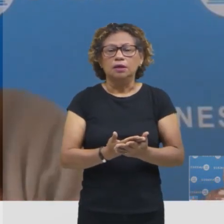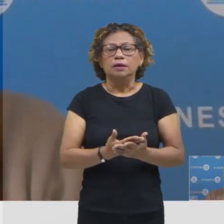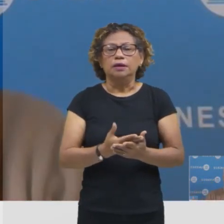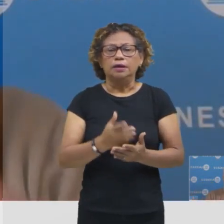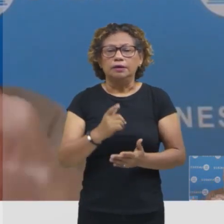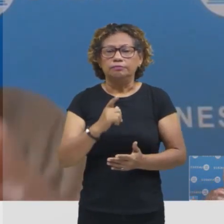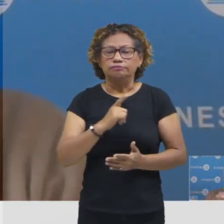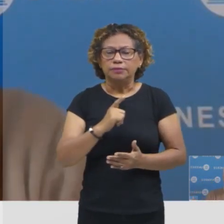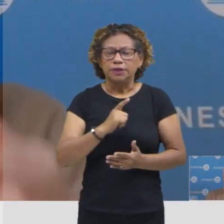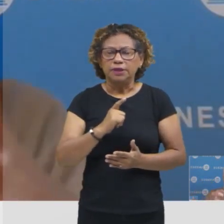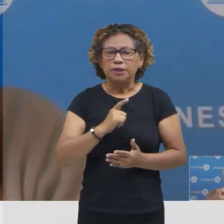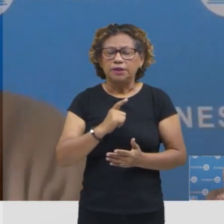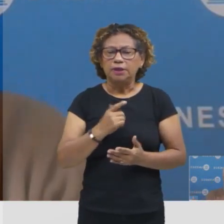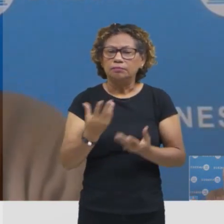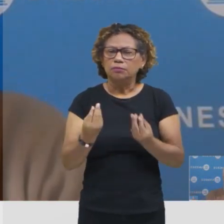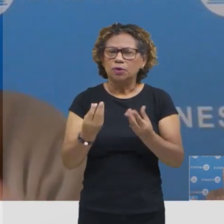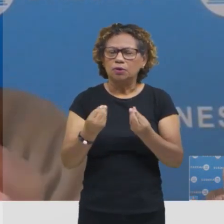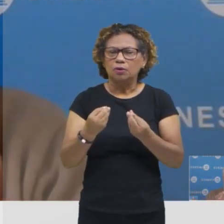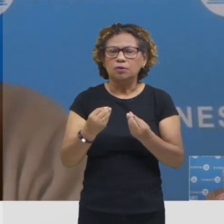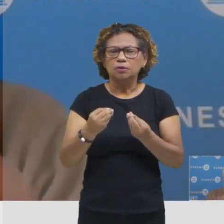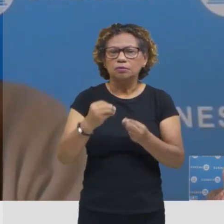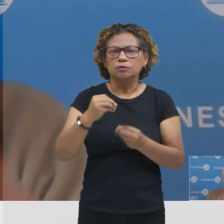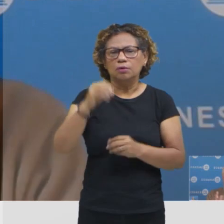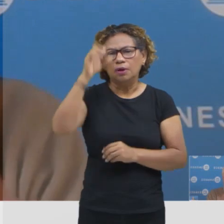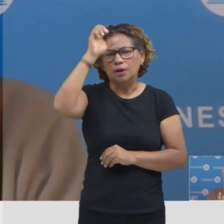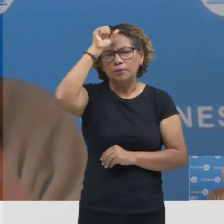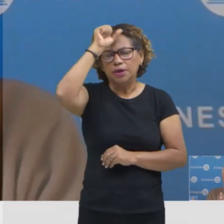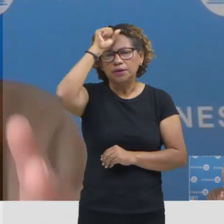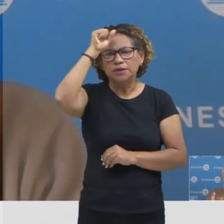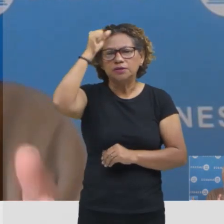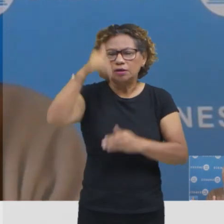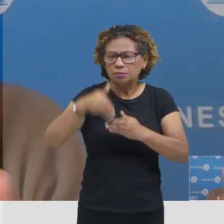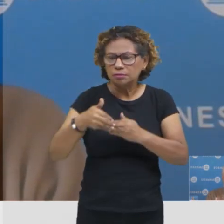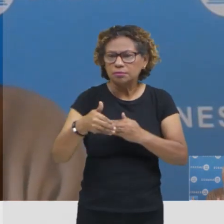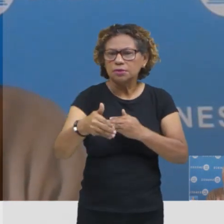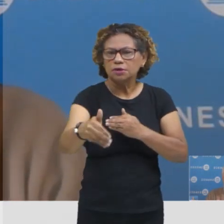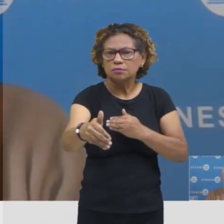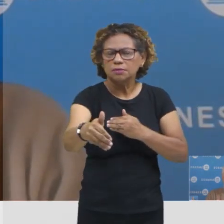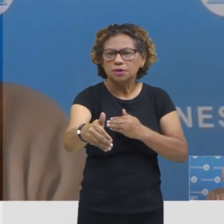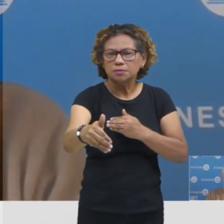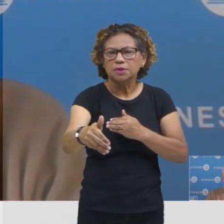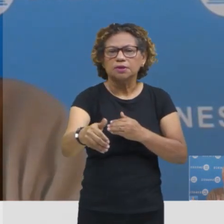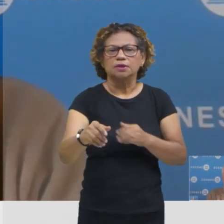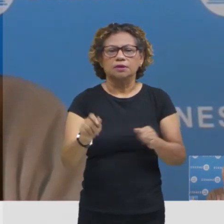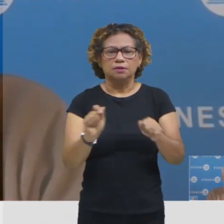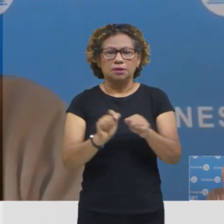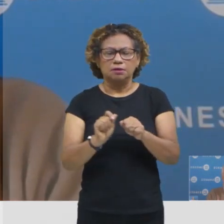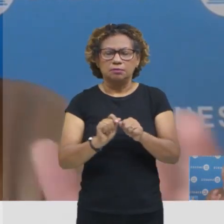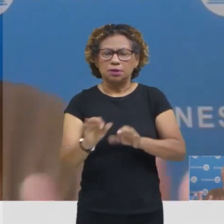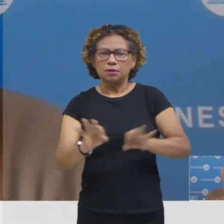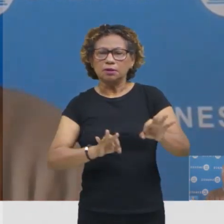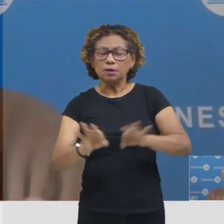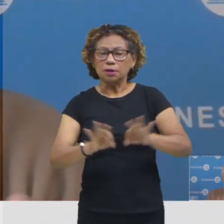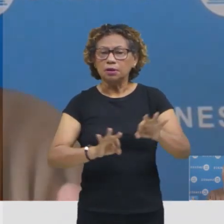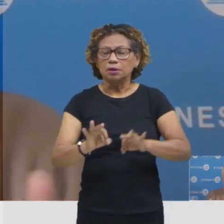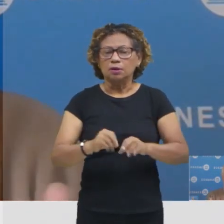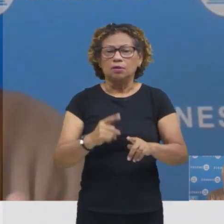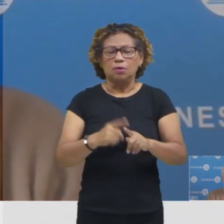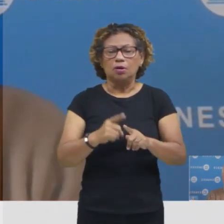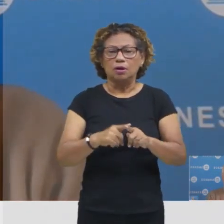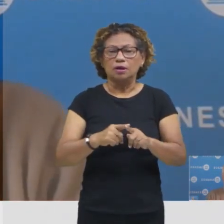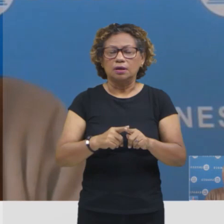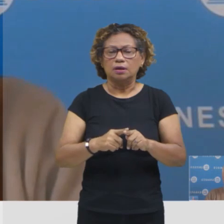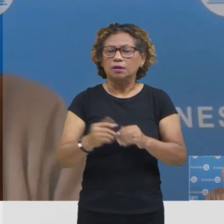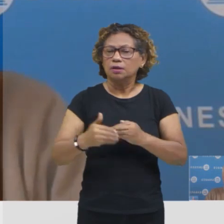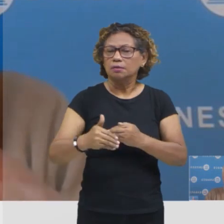das aprendizagens que fizemos neste período. Este período de 3, 4, 5 meses vai ser um período de grandes